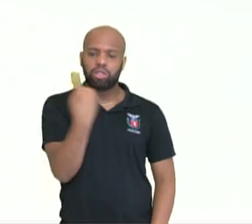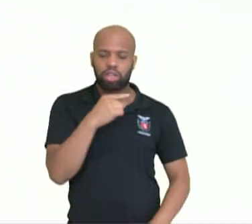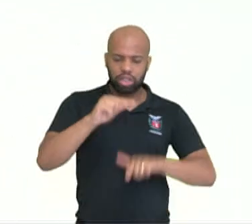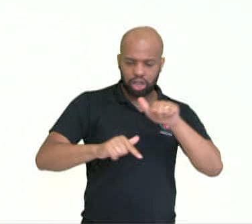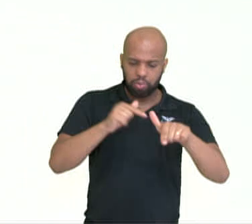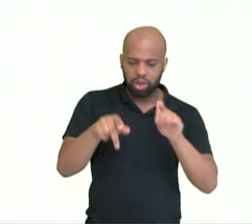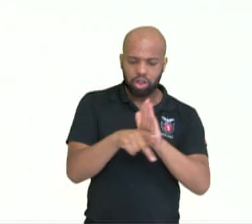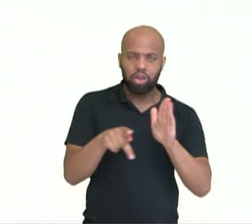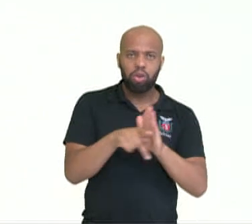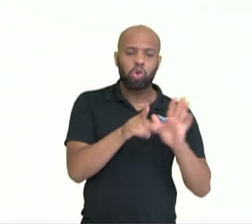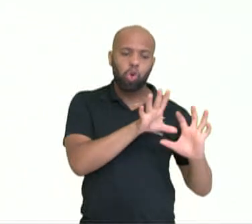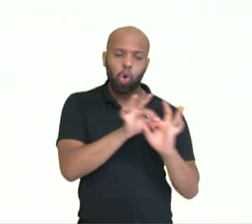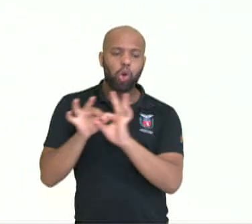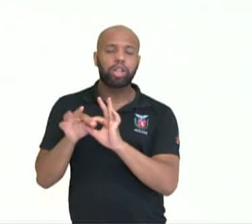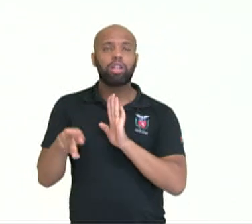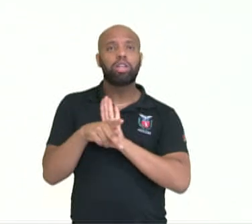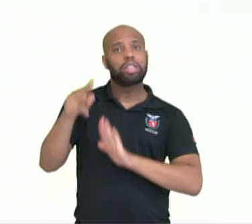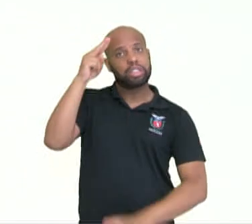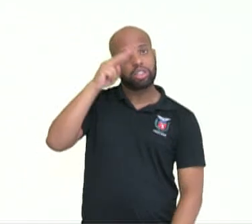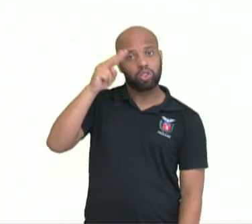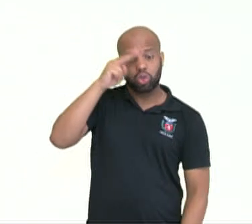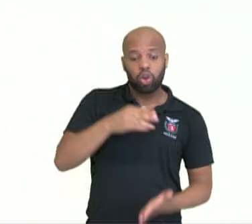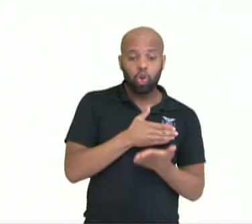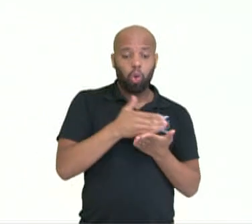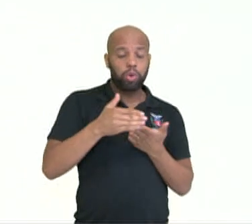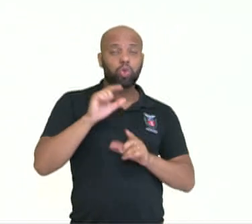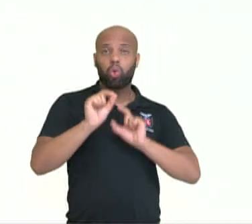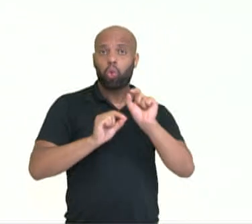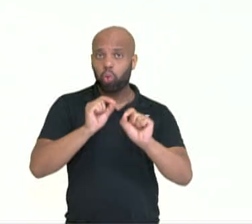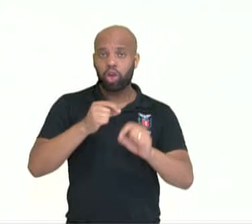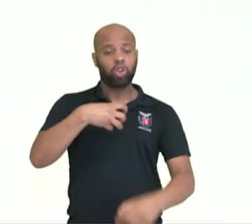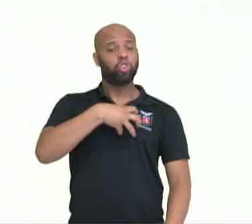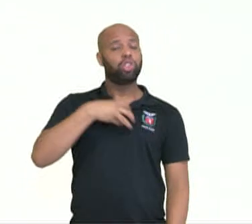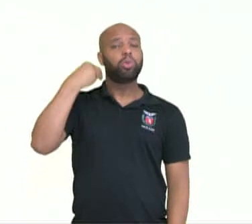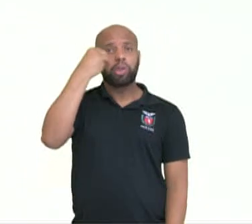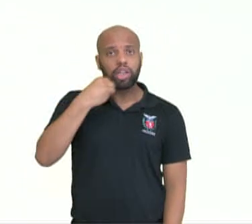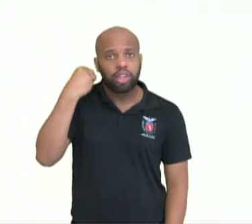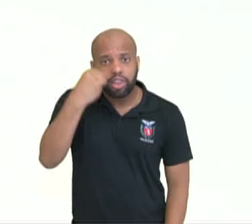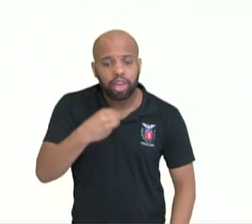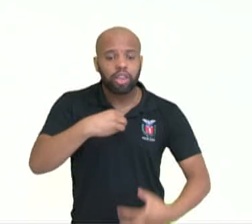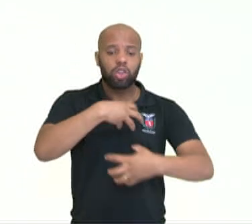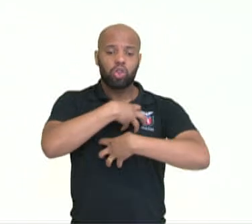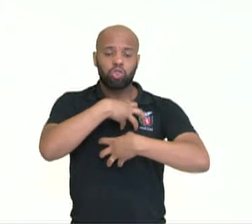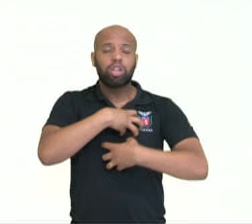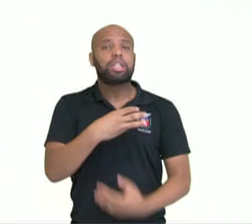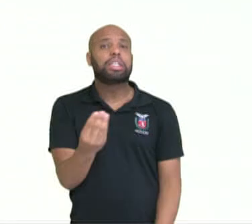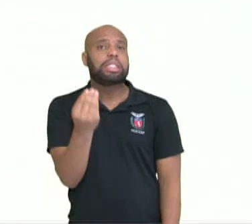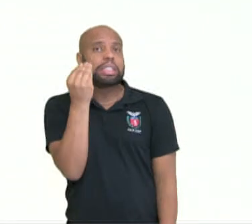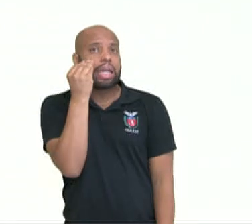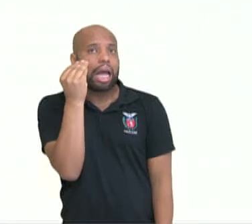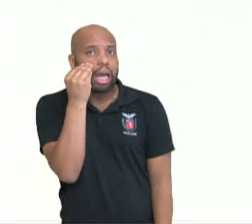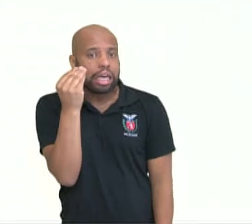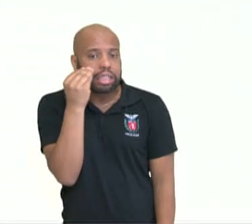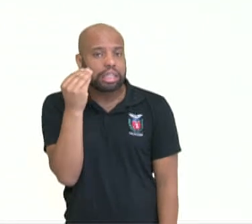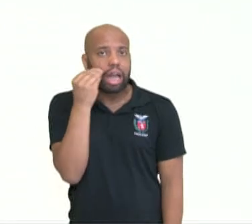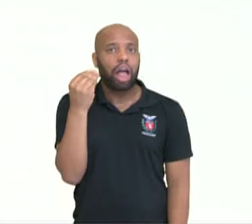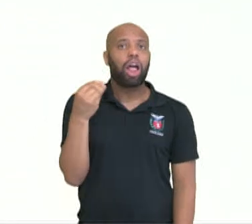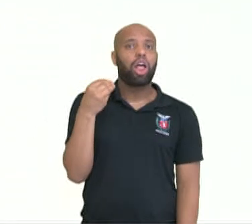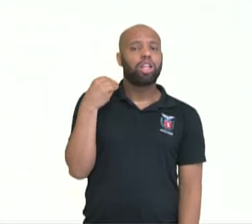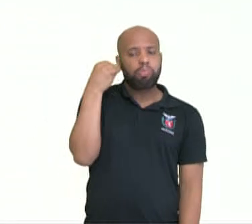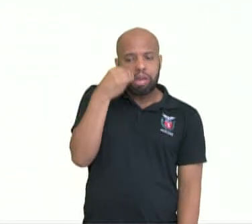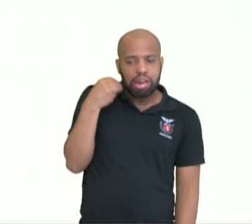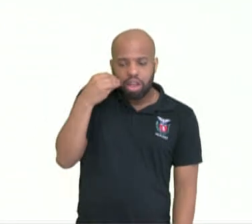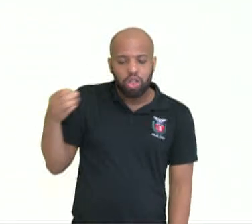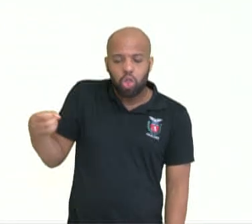contexto histórico, partiram de um experimento, de uma maneira de como, de tentar experimentar algo novo, de